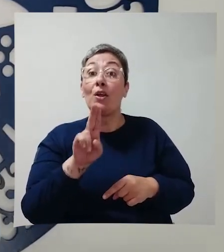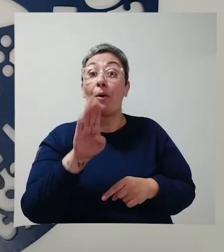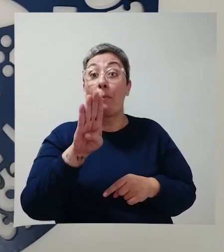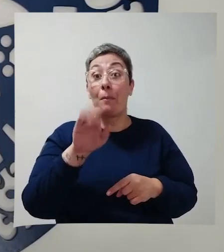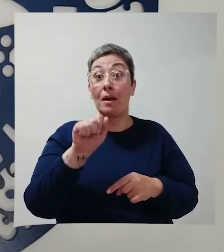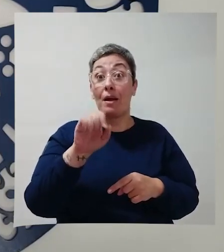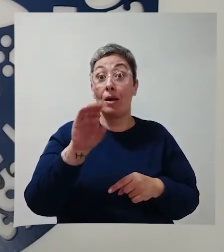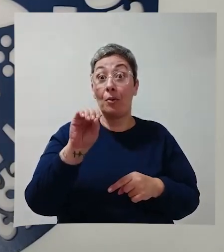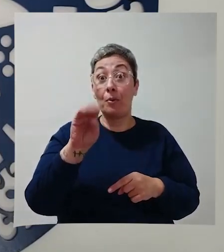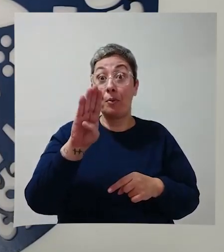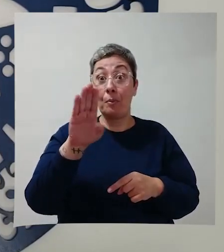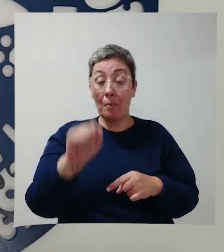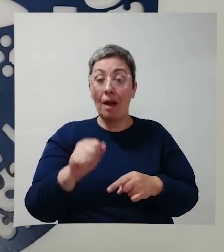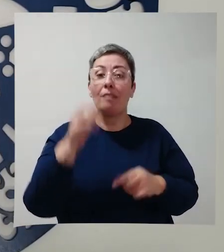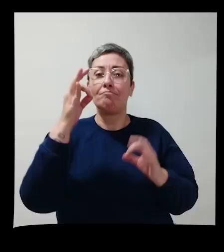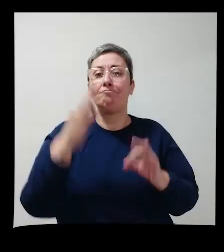baobá